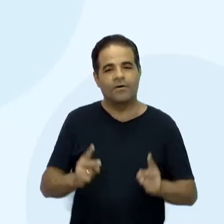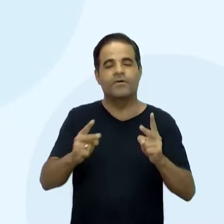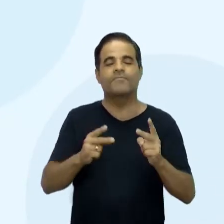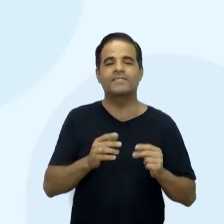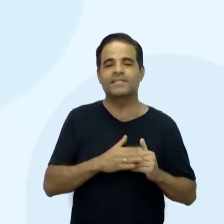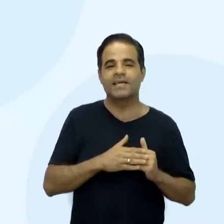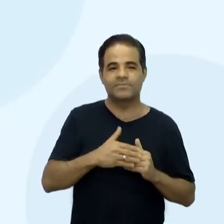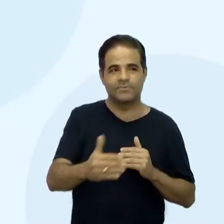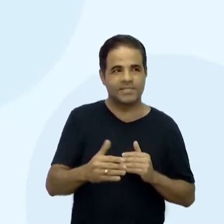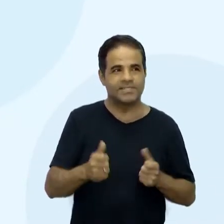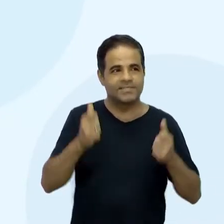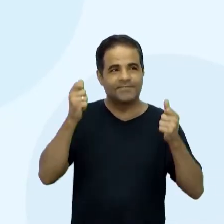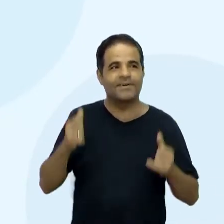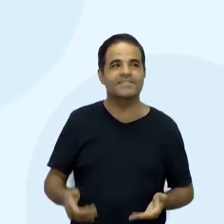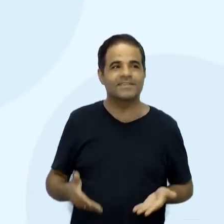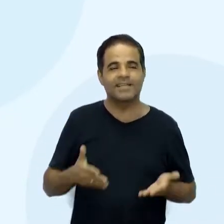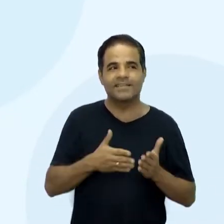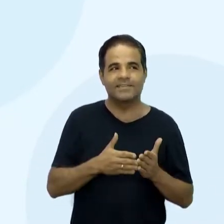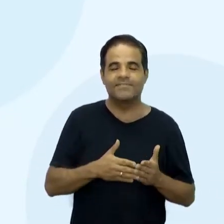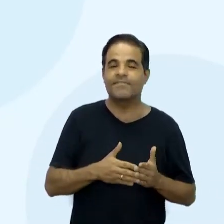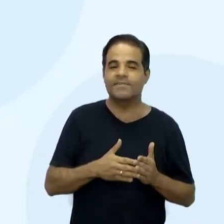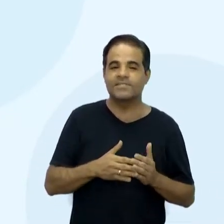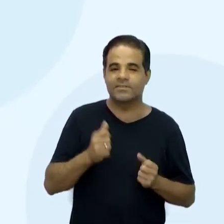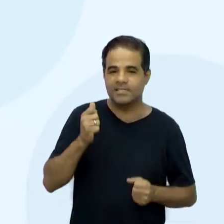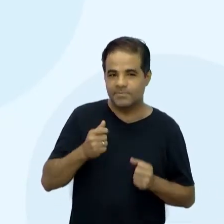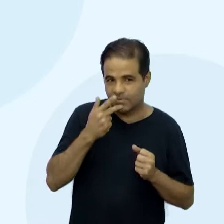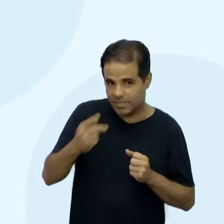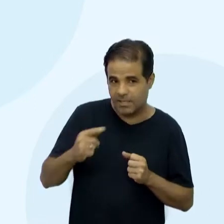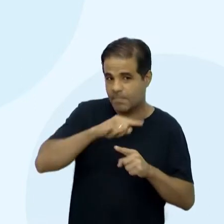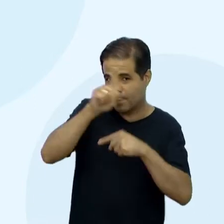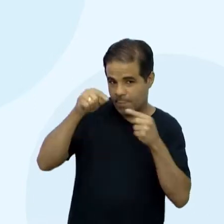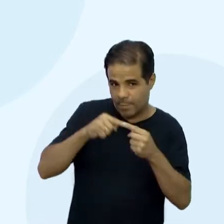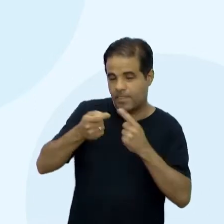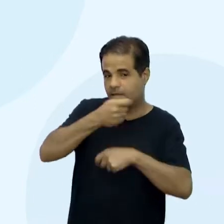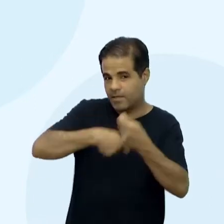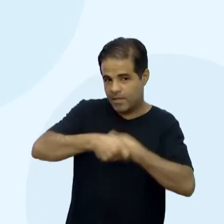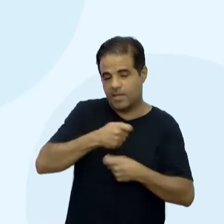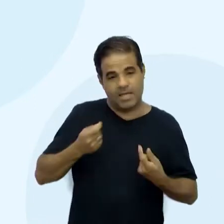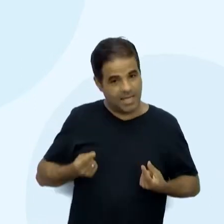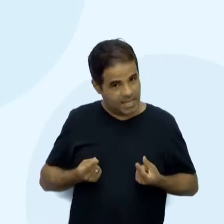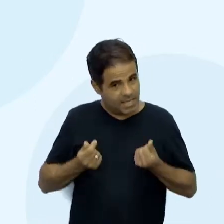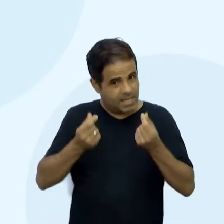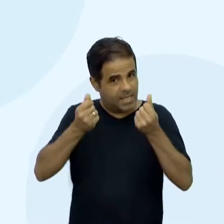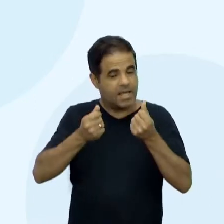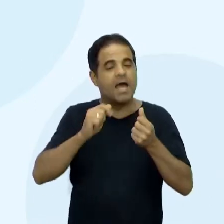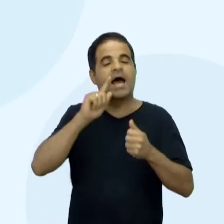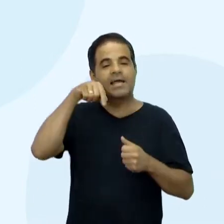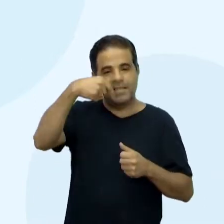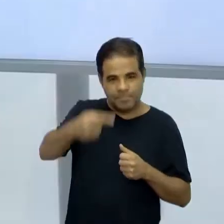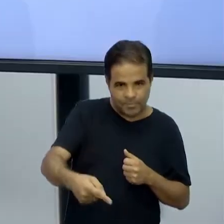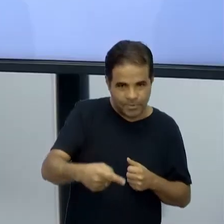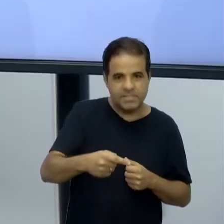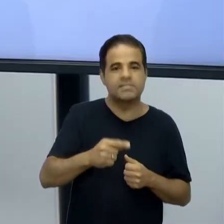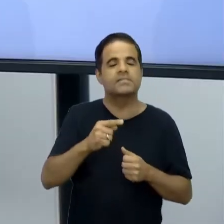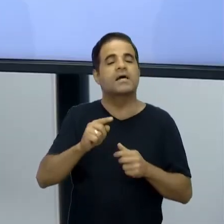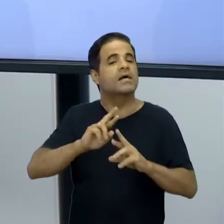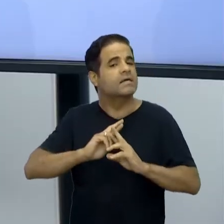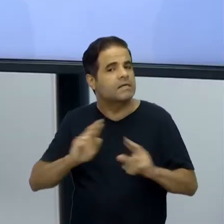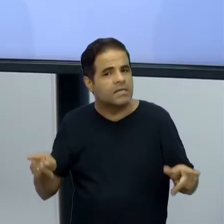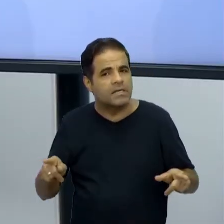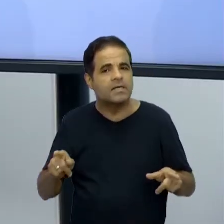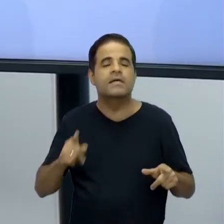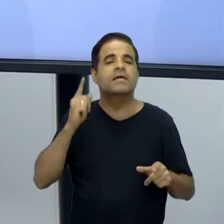a atividade 4, o objetivo dessa atividade é financiamento e empréstimo. Será que todo mundo